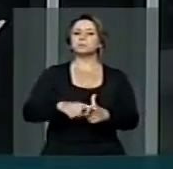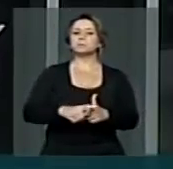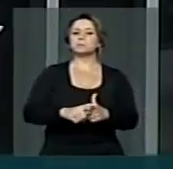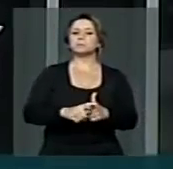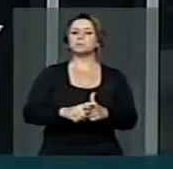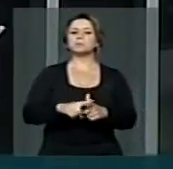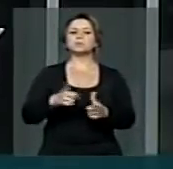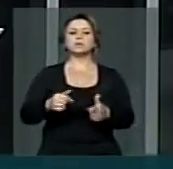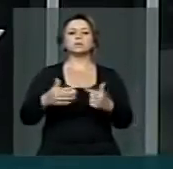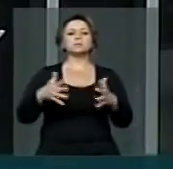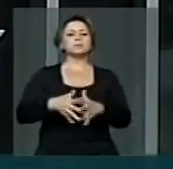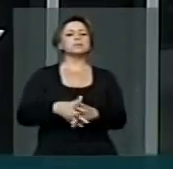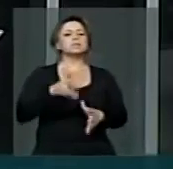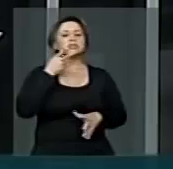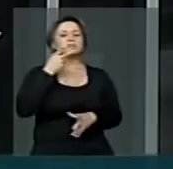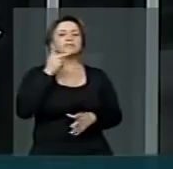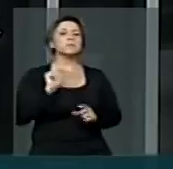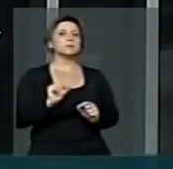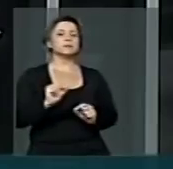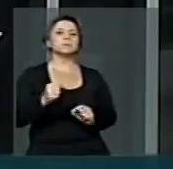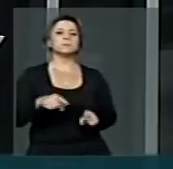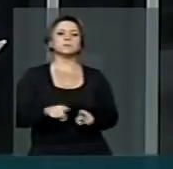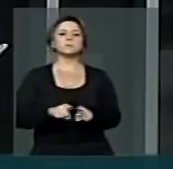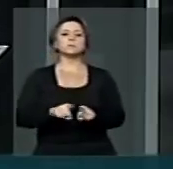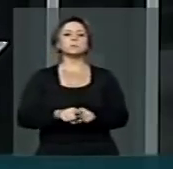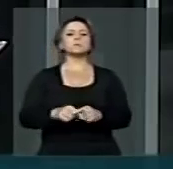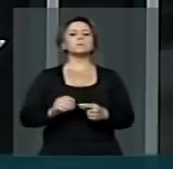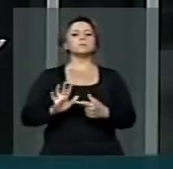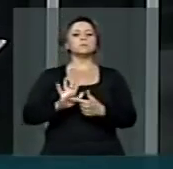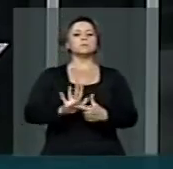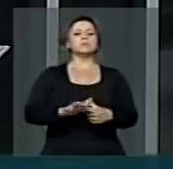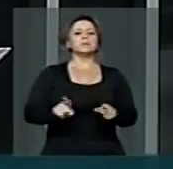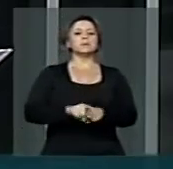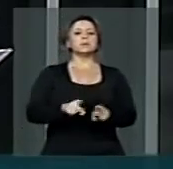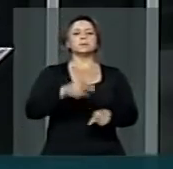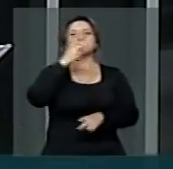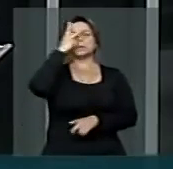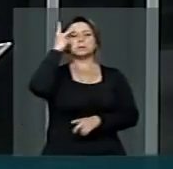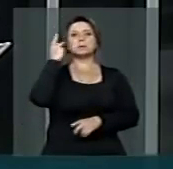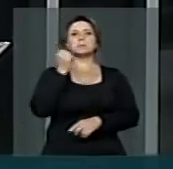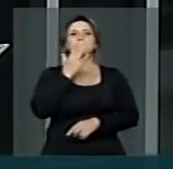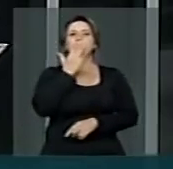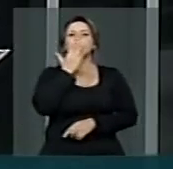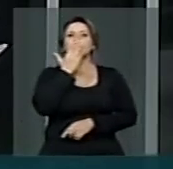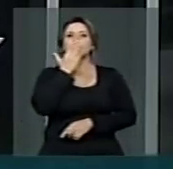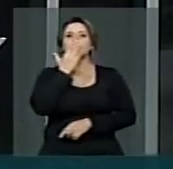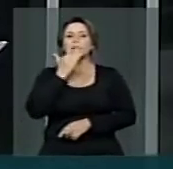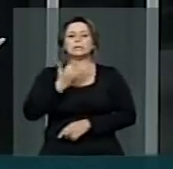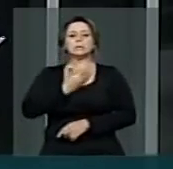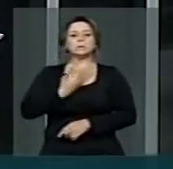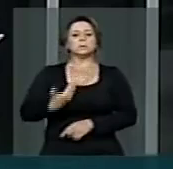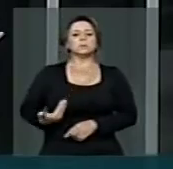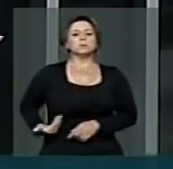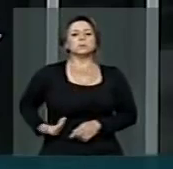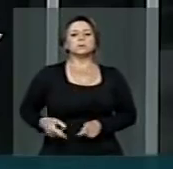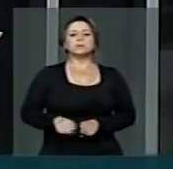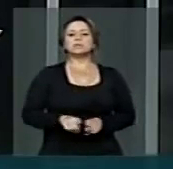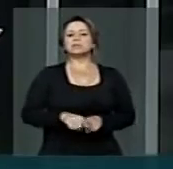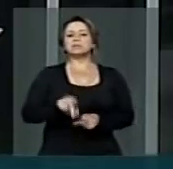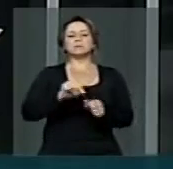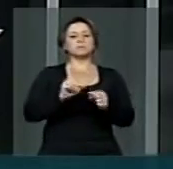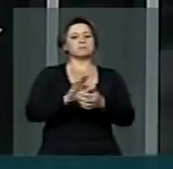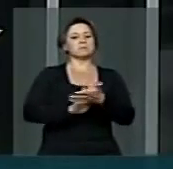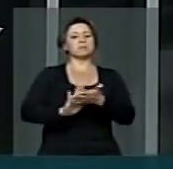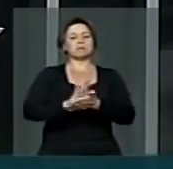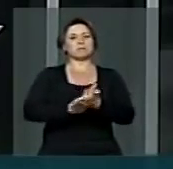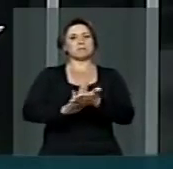contundente, eu diria, tangencia a omissão ou a negligência pública, que, dentre